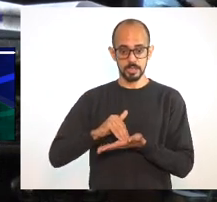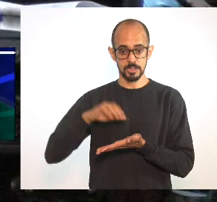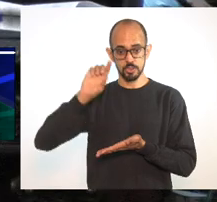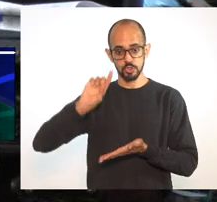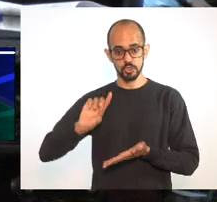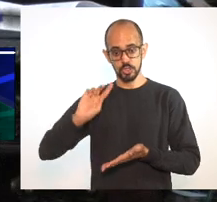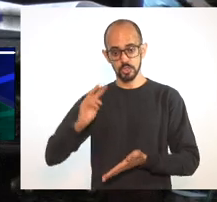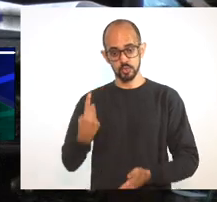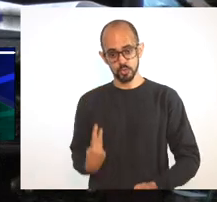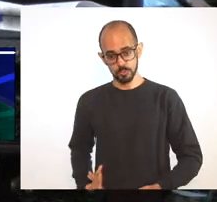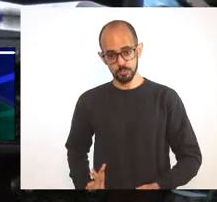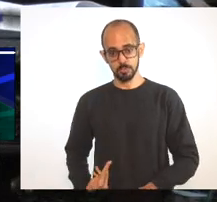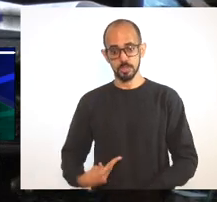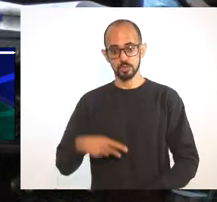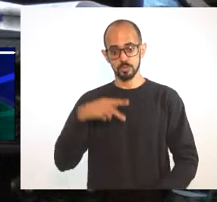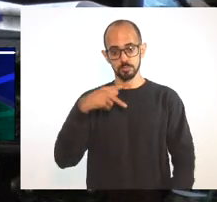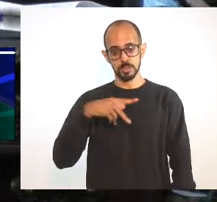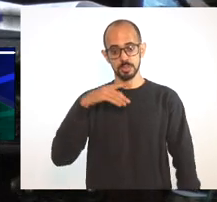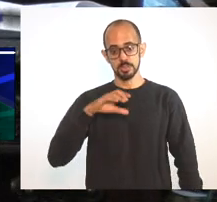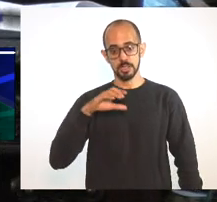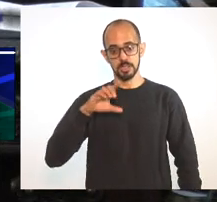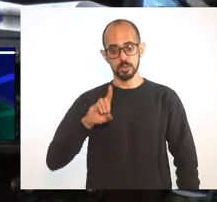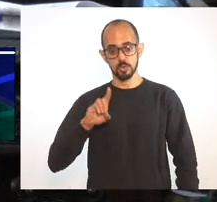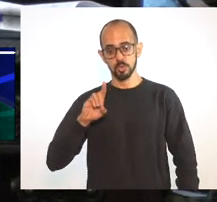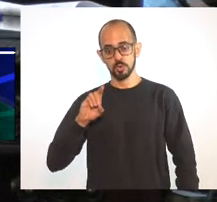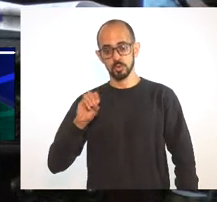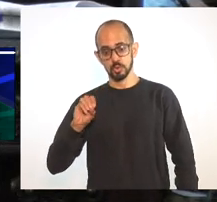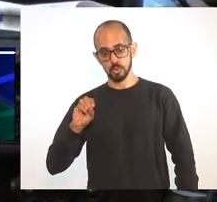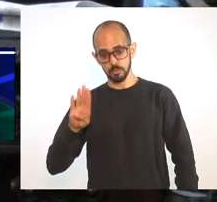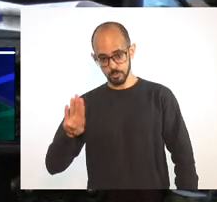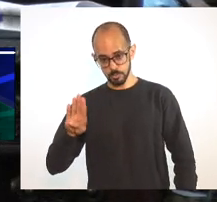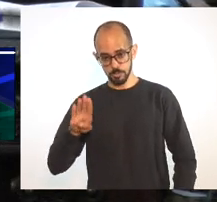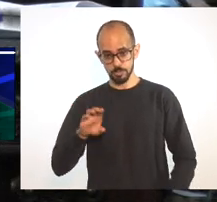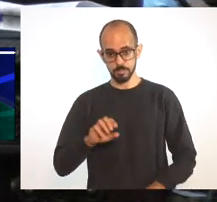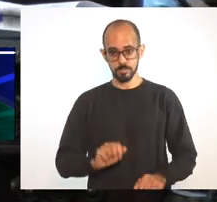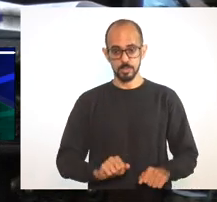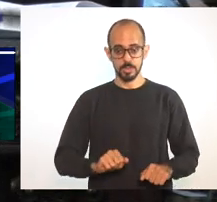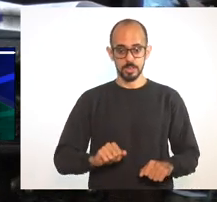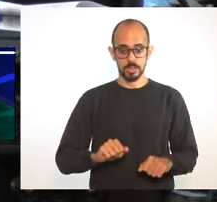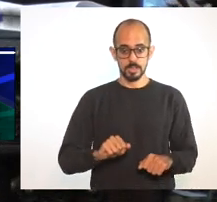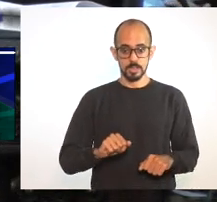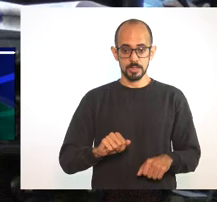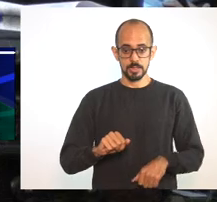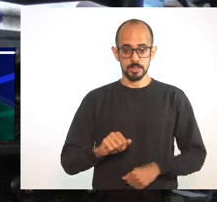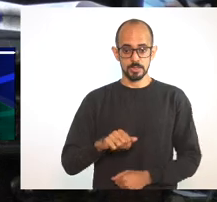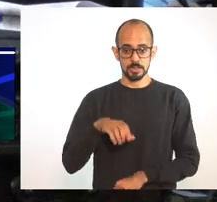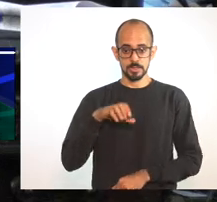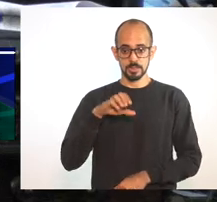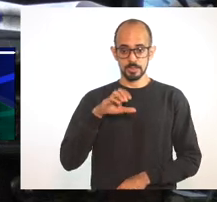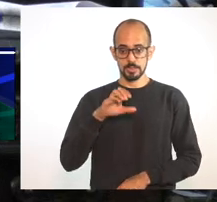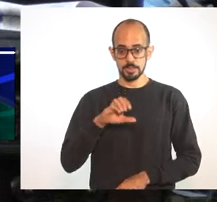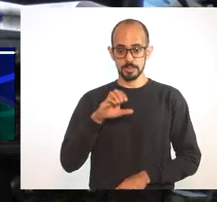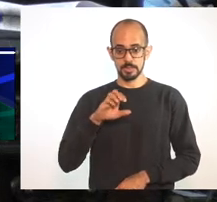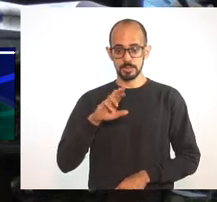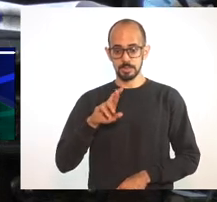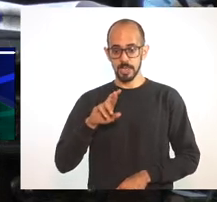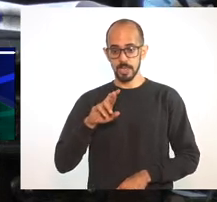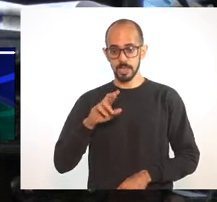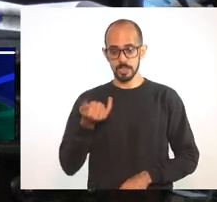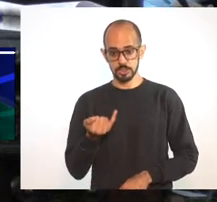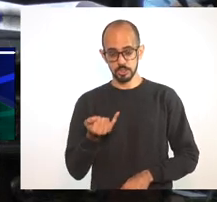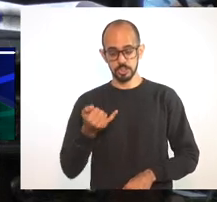de Janeiro, MTST, CEP-RJ, Mulheres da CST